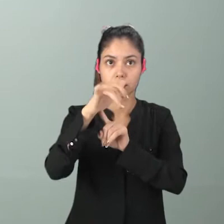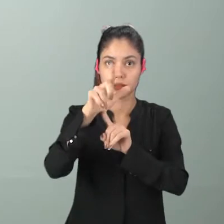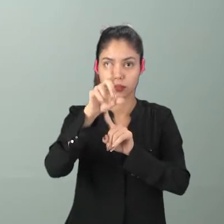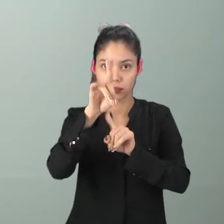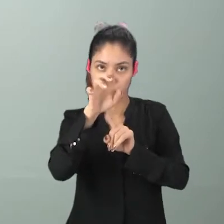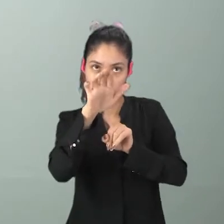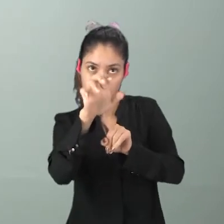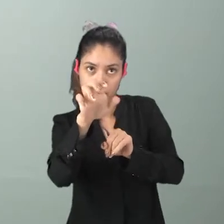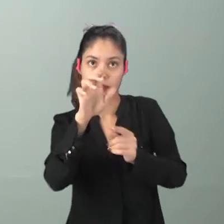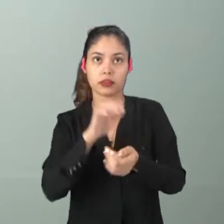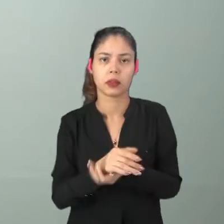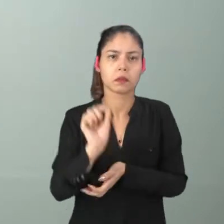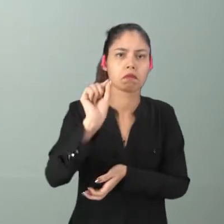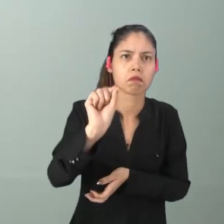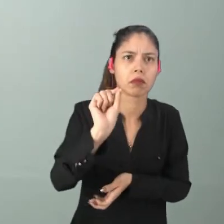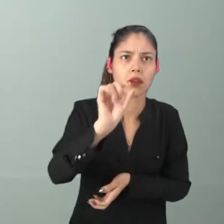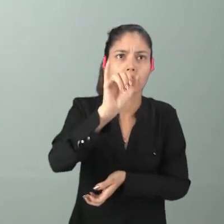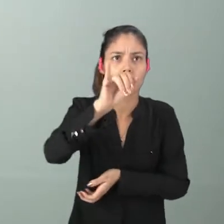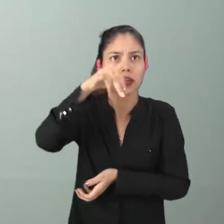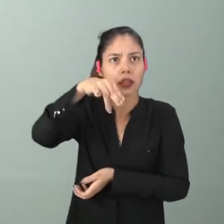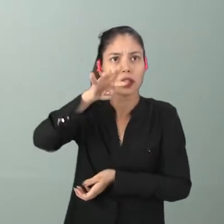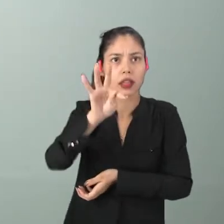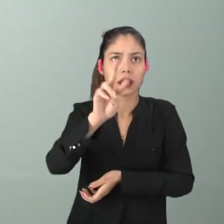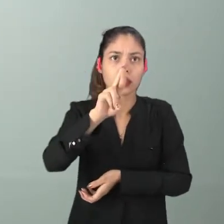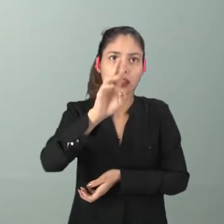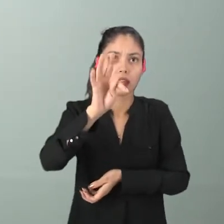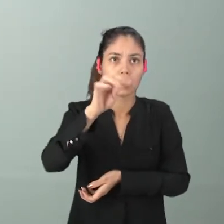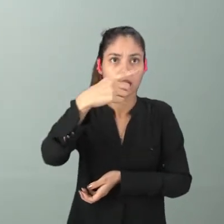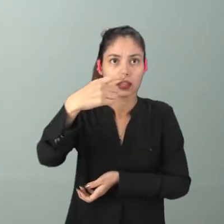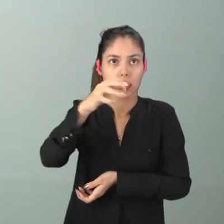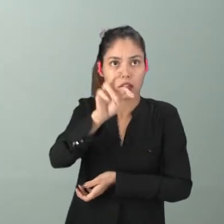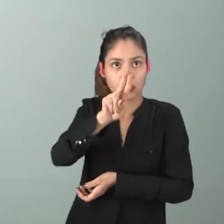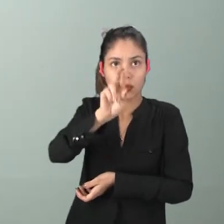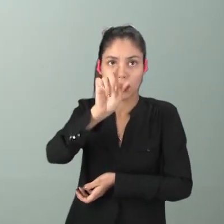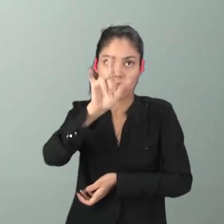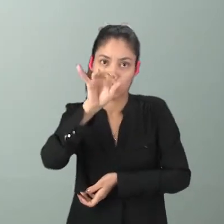Intertextualidade. O que é intertextualidade?